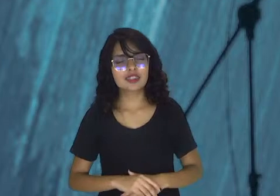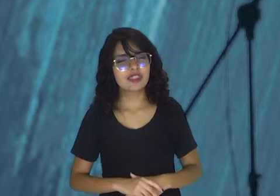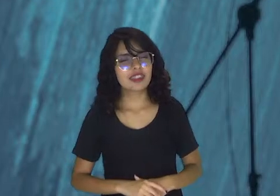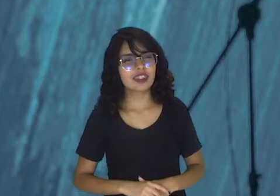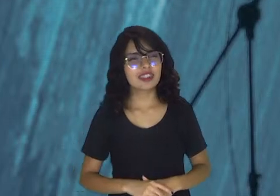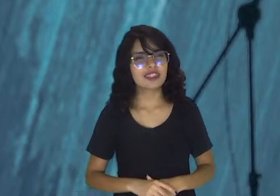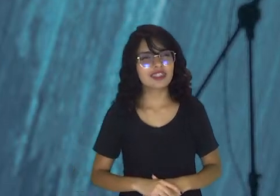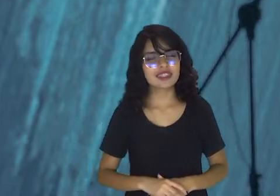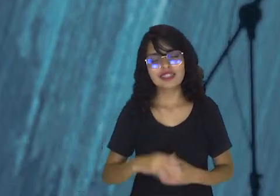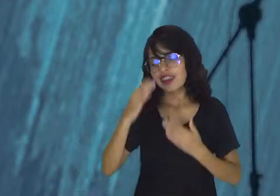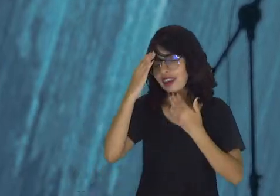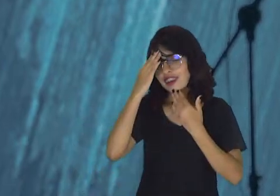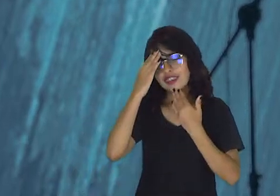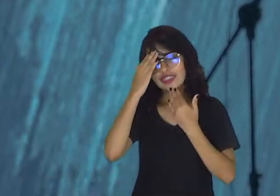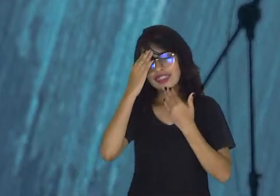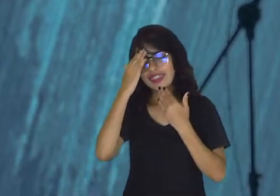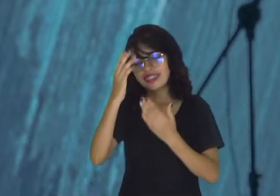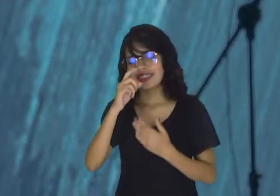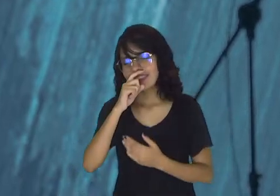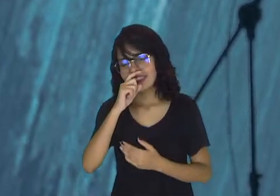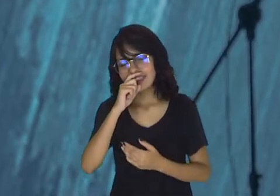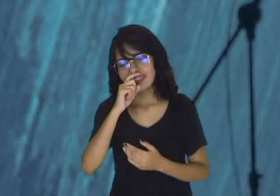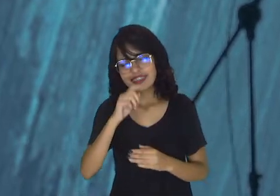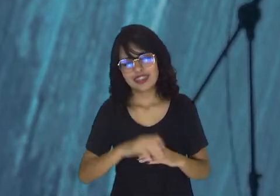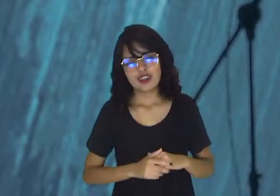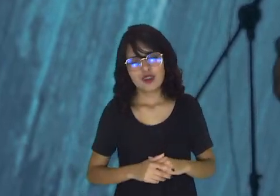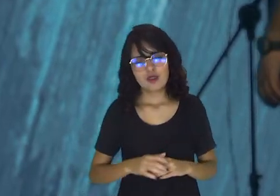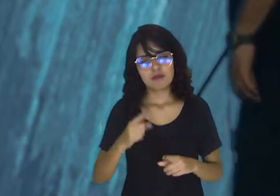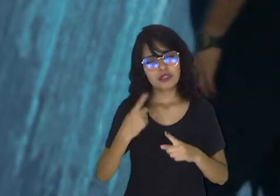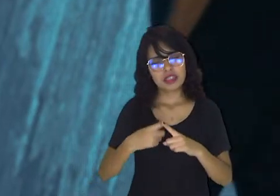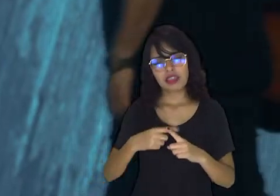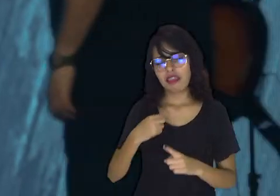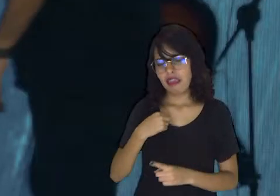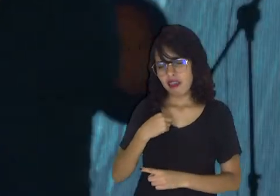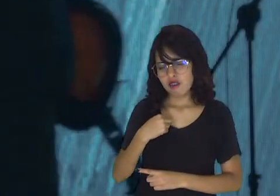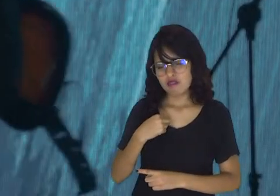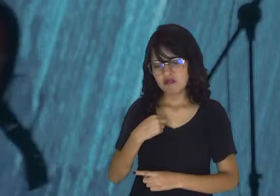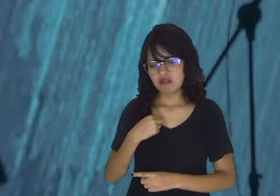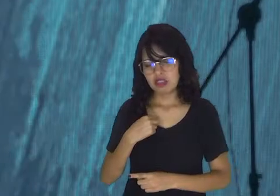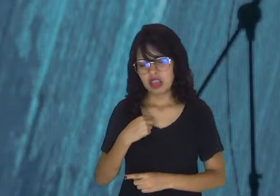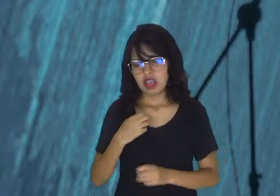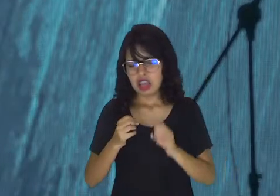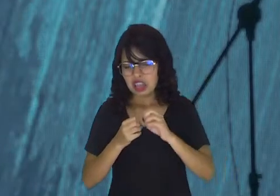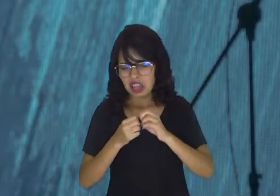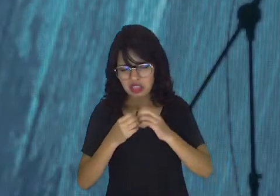Obrigado, Pai, porque eu não sou o autor da fé de ninguém aqui.